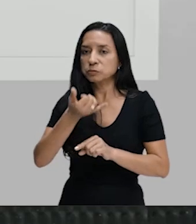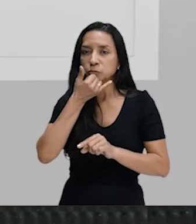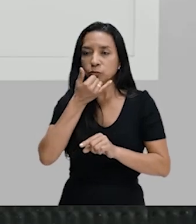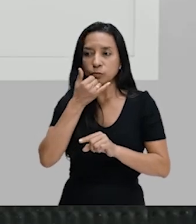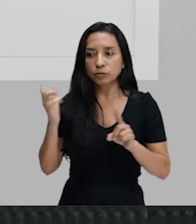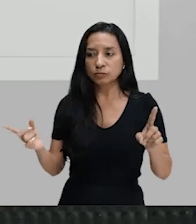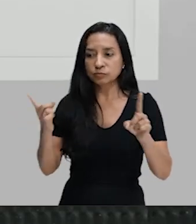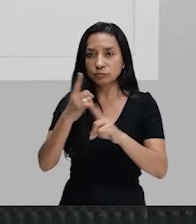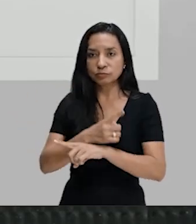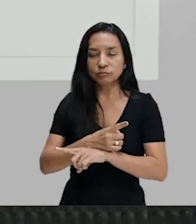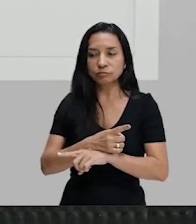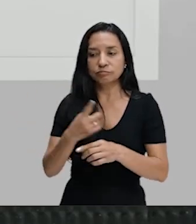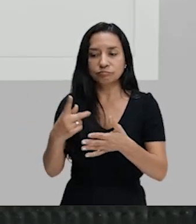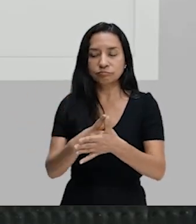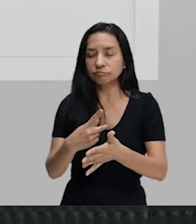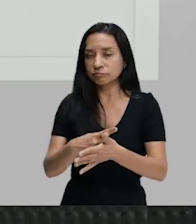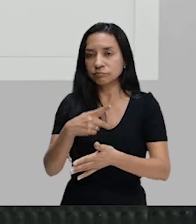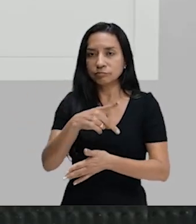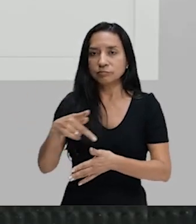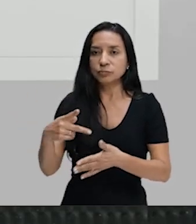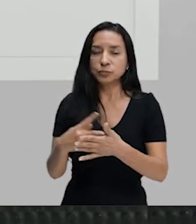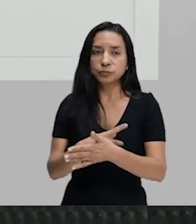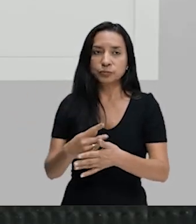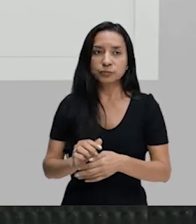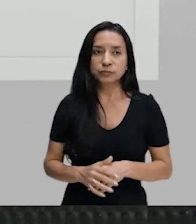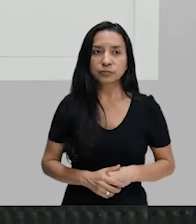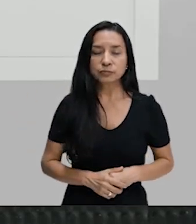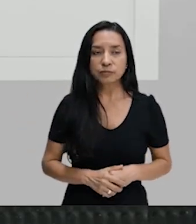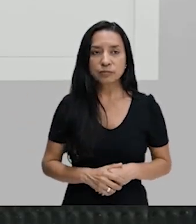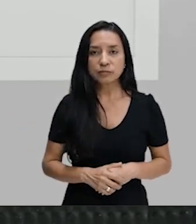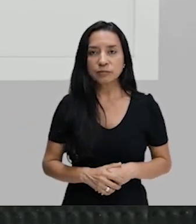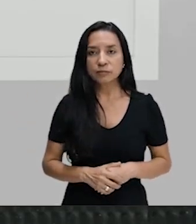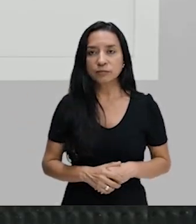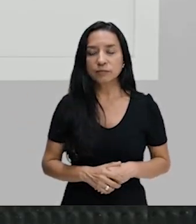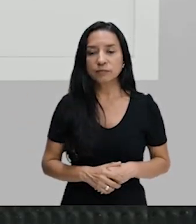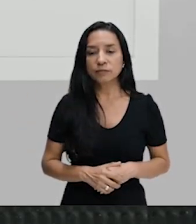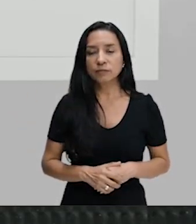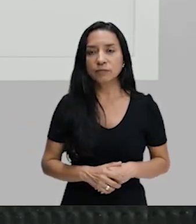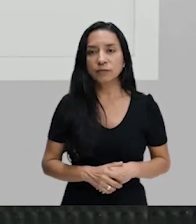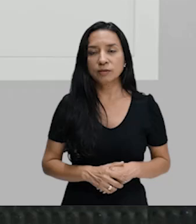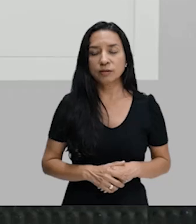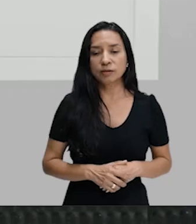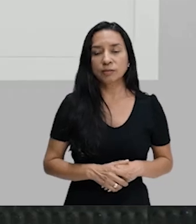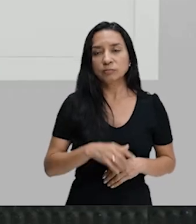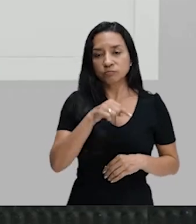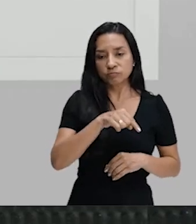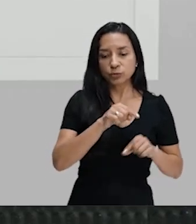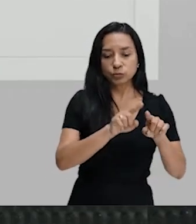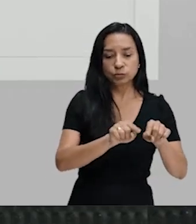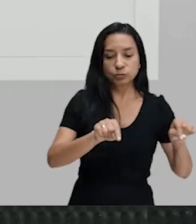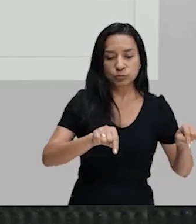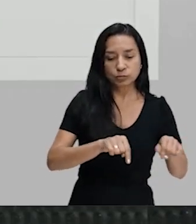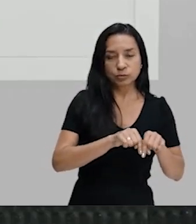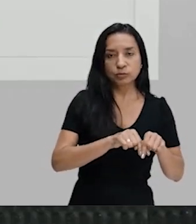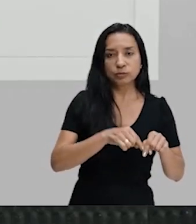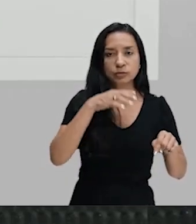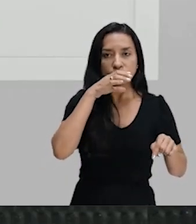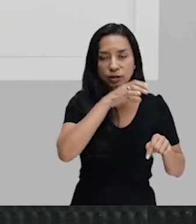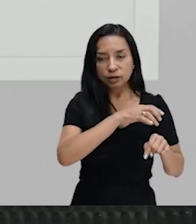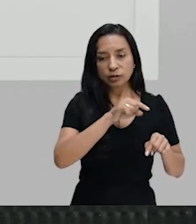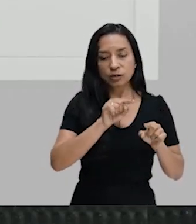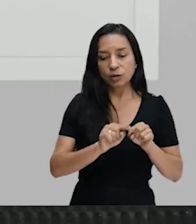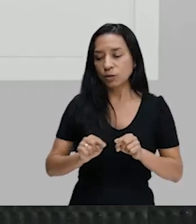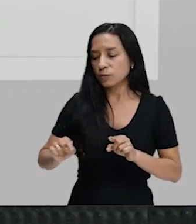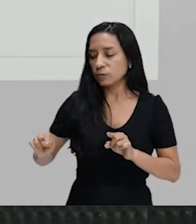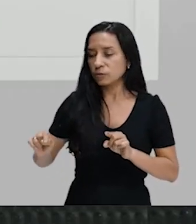desculpa. Pegar o calor de uma fonte quente e enviar para a fonte fria, desculpa, é o contrário, certo? E esse calor, no